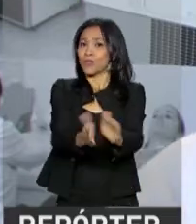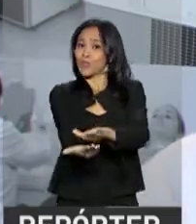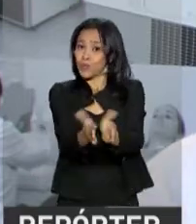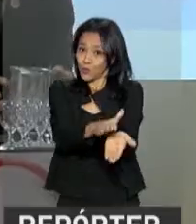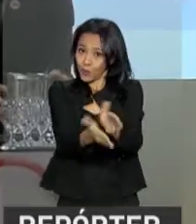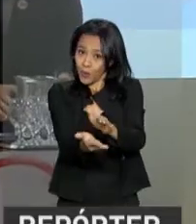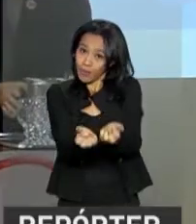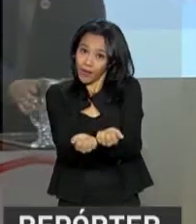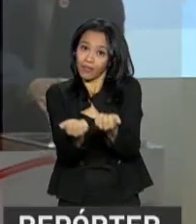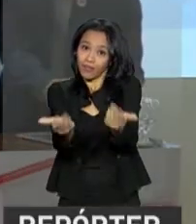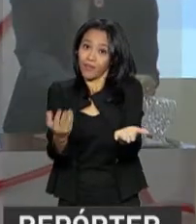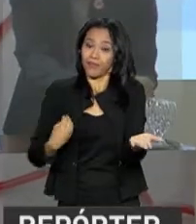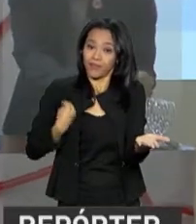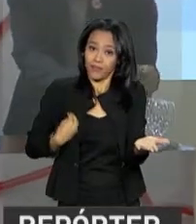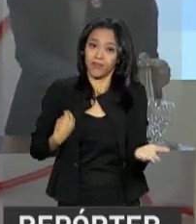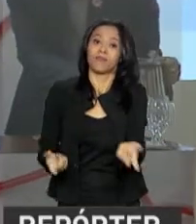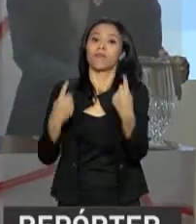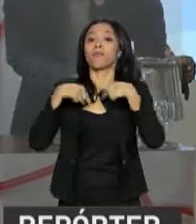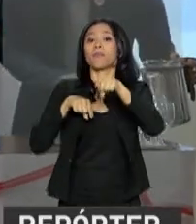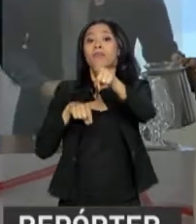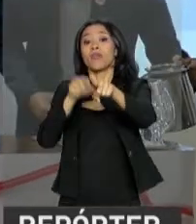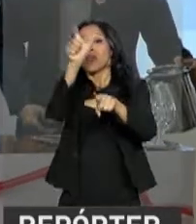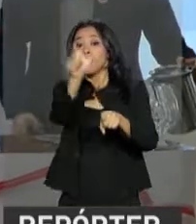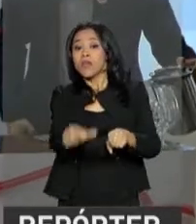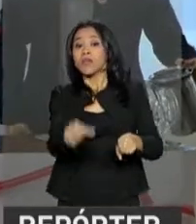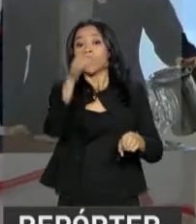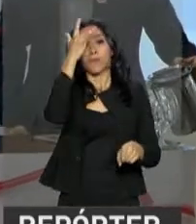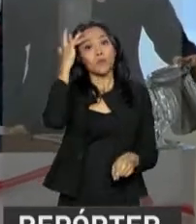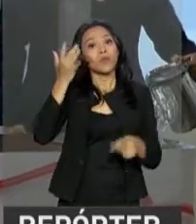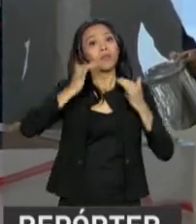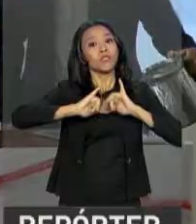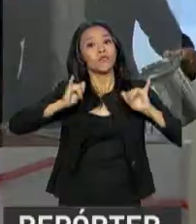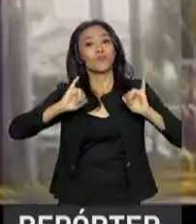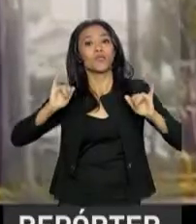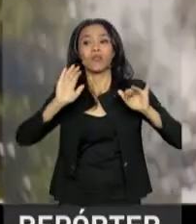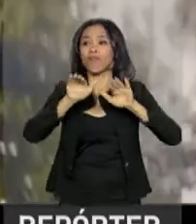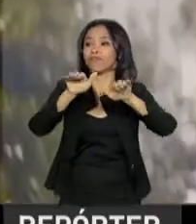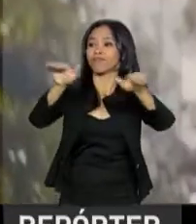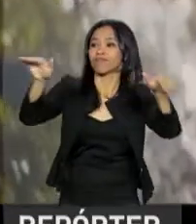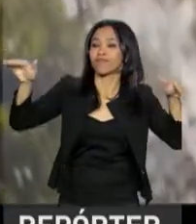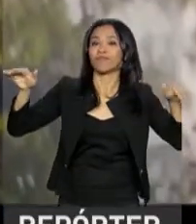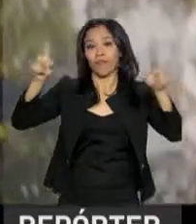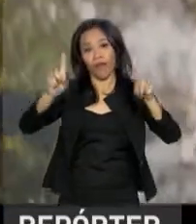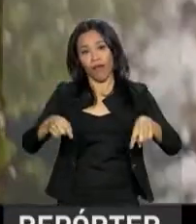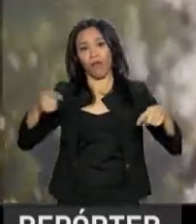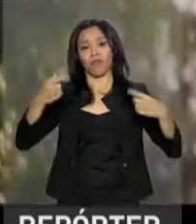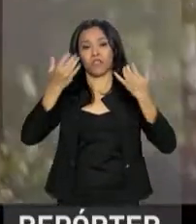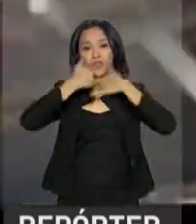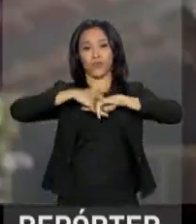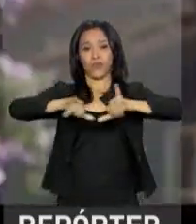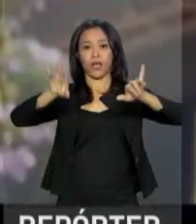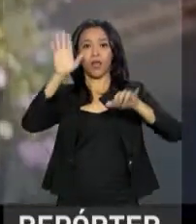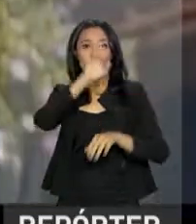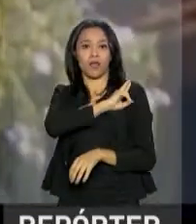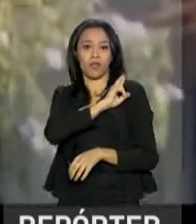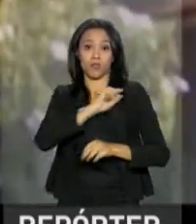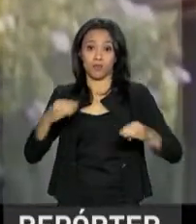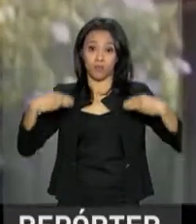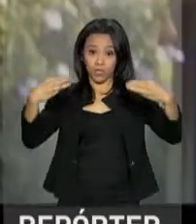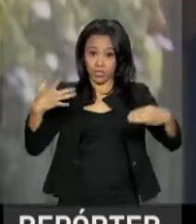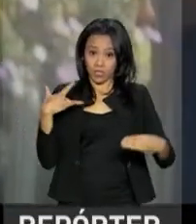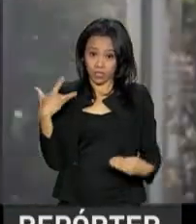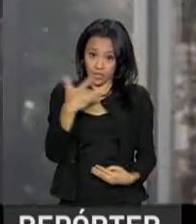vidas darã um dos participantes da campanha nacional de doação de sangue lançada pelo ministério da saúde eu só queria dizer